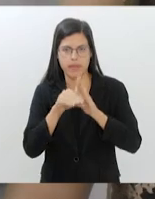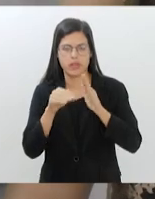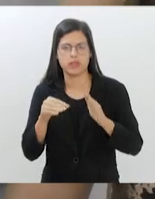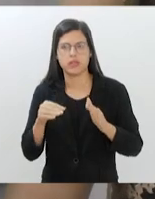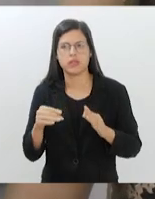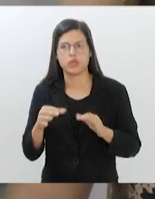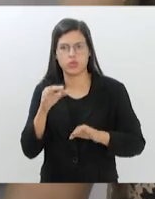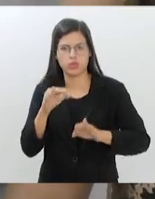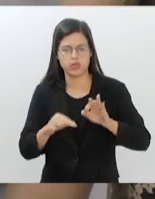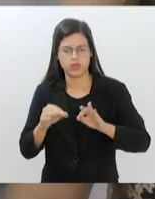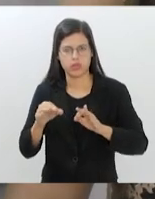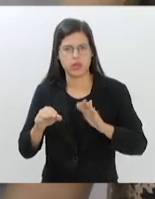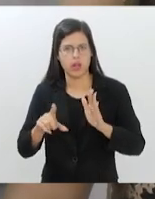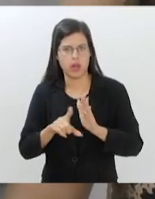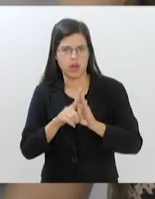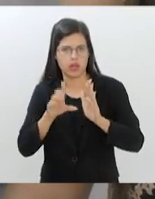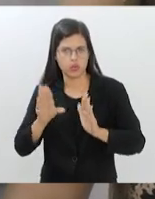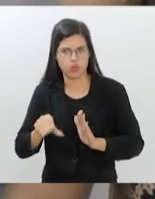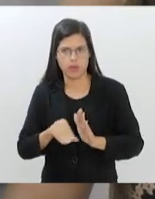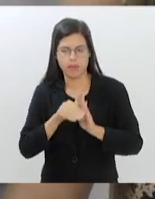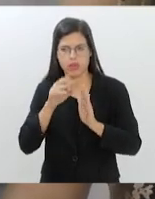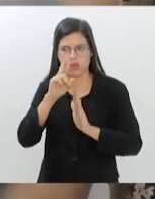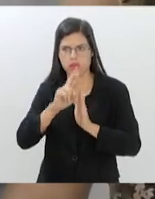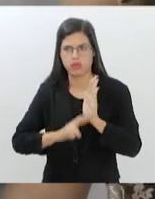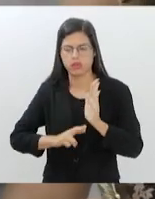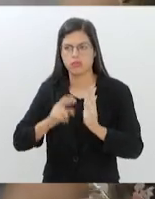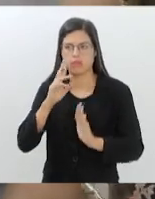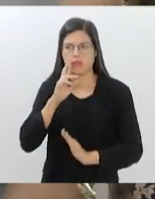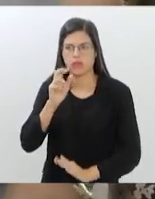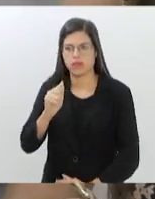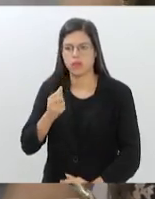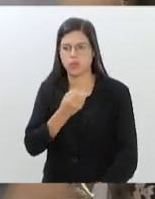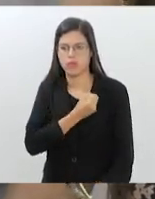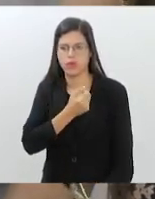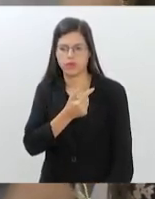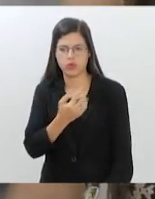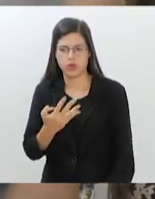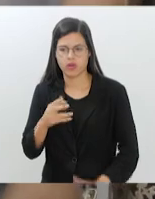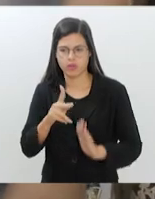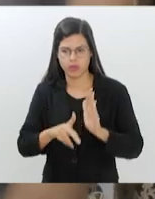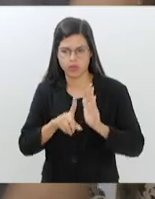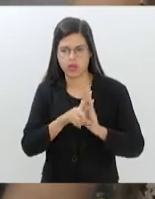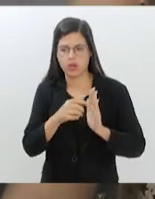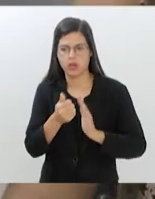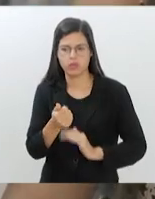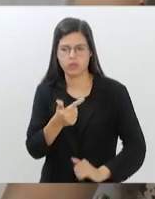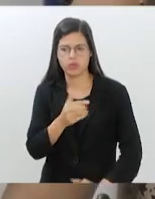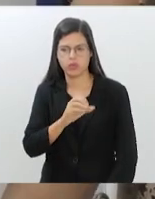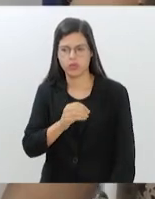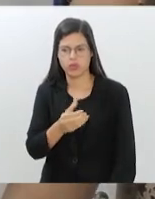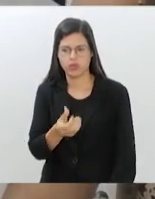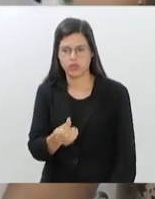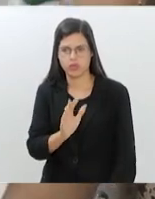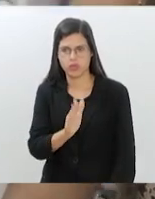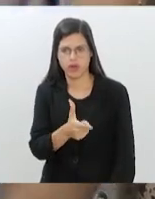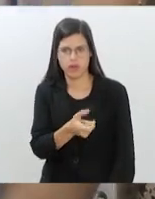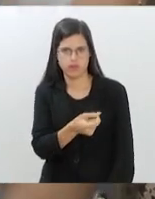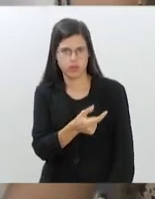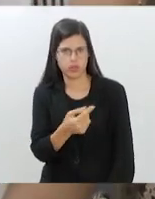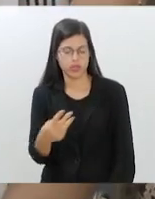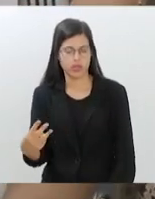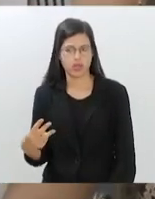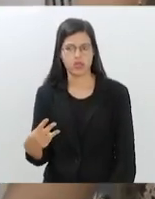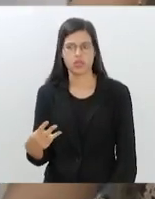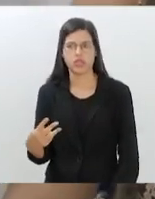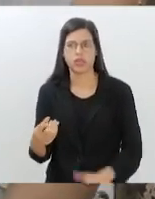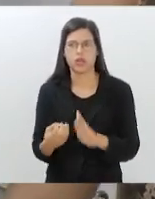emendas relatoria do deputado Rodrigo Amorim item 24 da pauta projeto de lei número 1206 de 2023